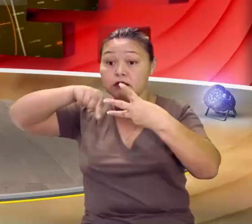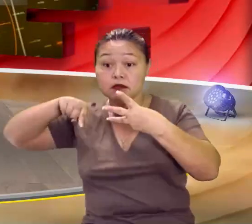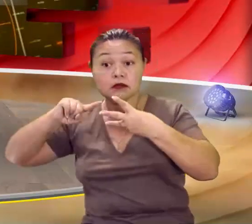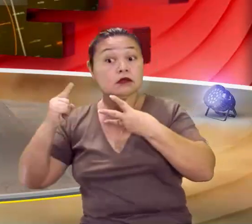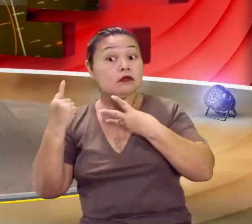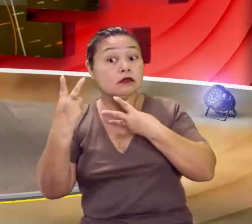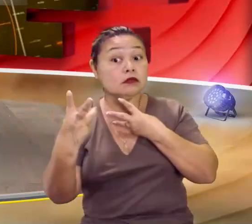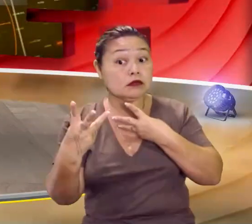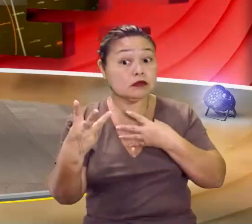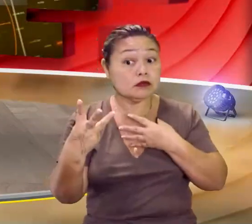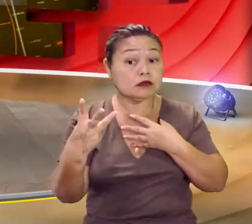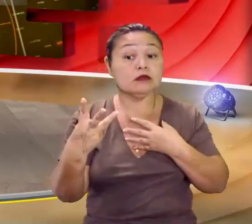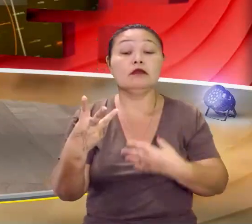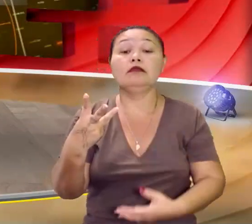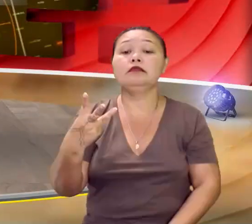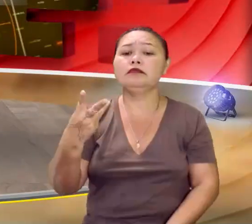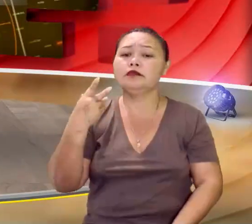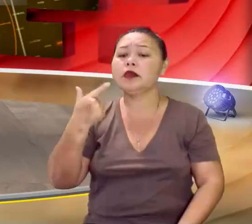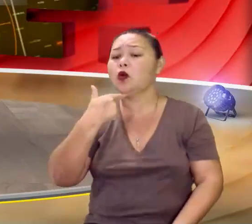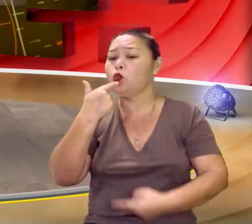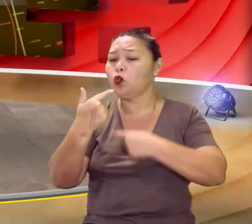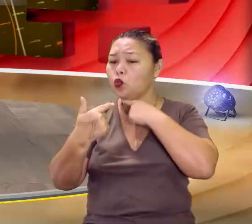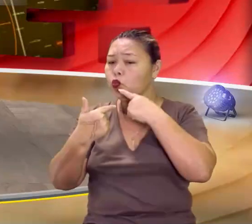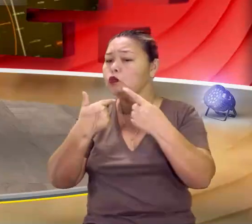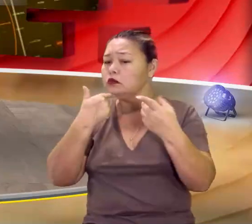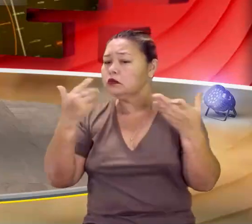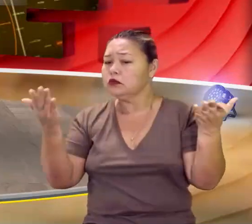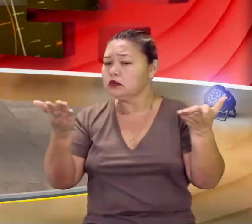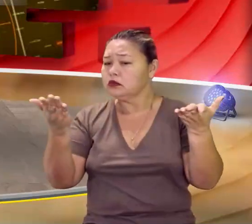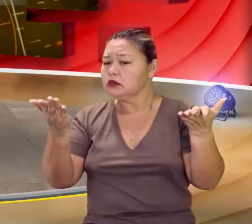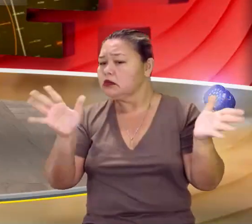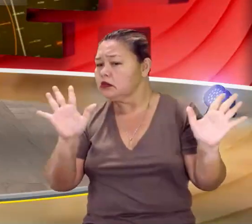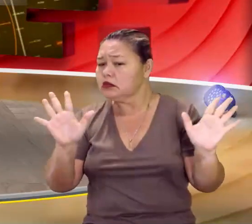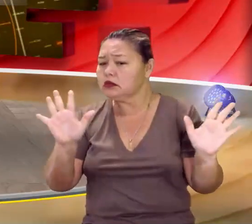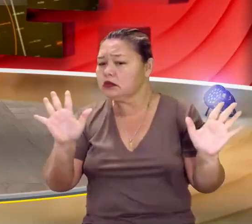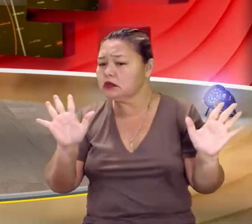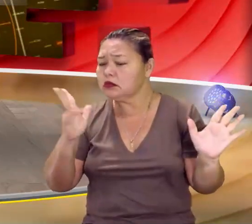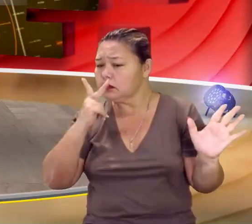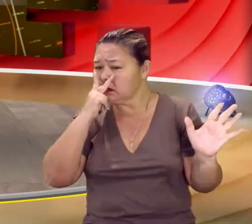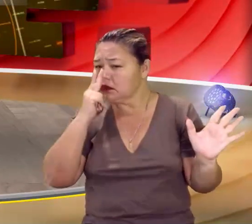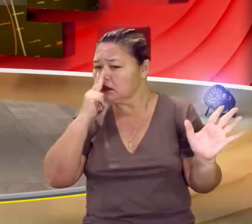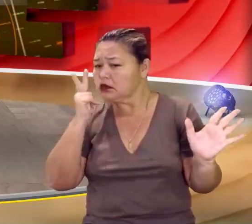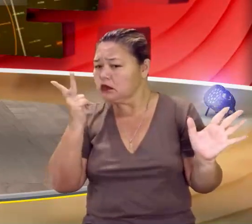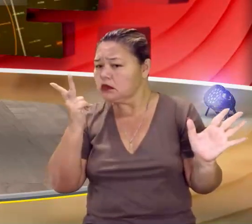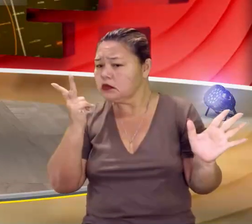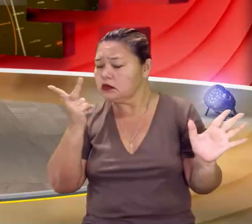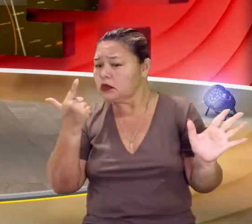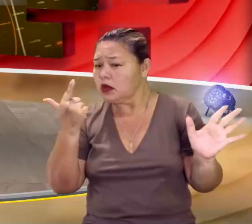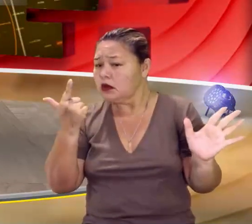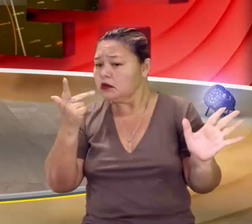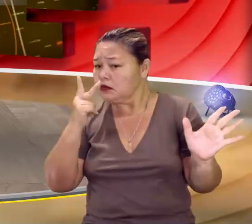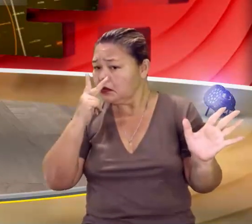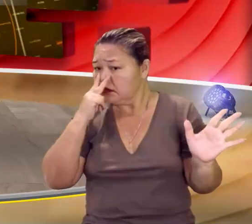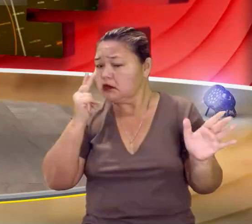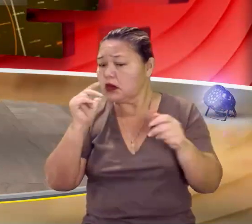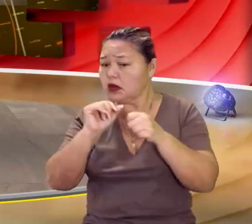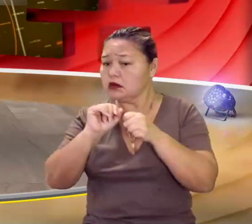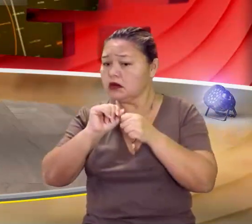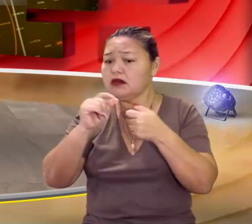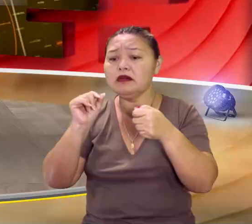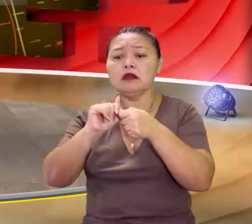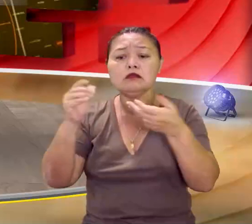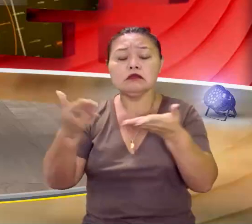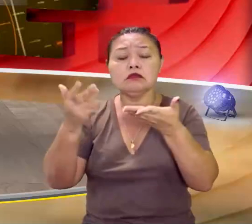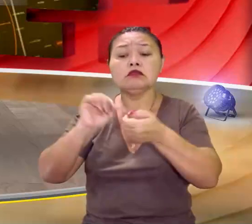3. Isso mesmo. Acho que a dúvida deles agora é o seguinte, então, mas o que é que vai ser feito agora? Porque nós já aprendemos a separar